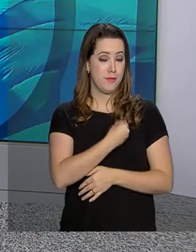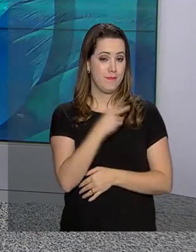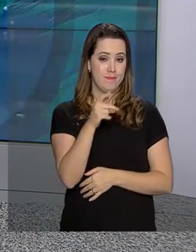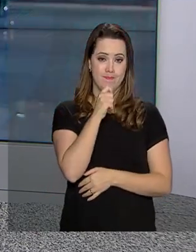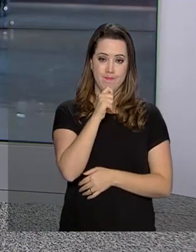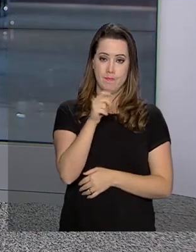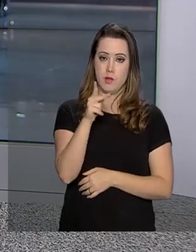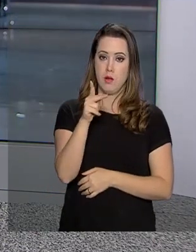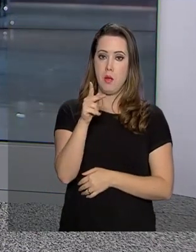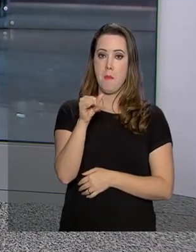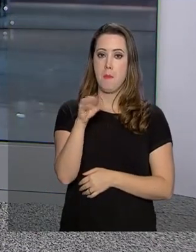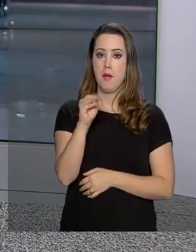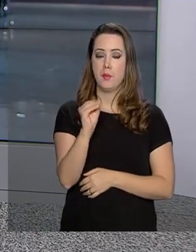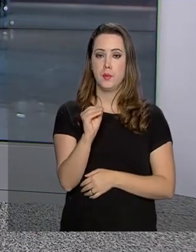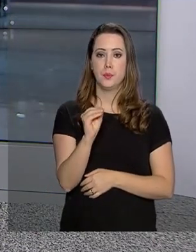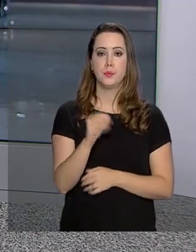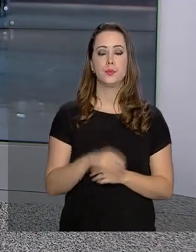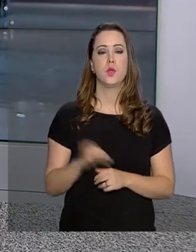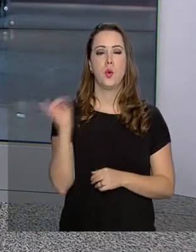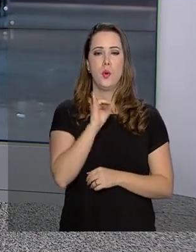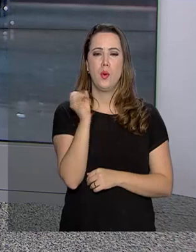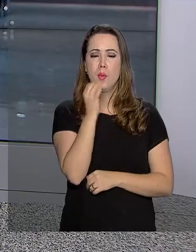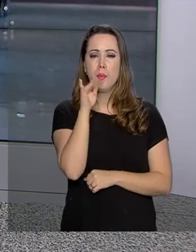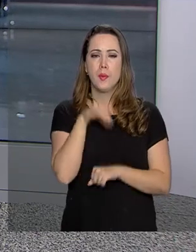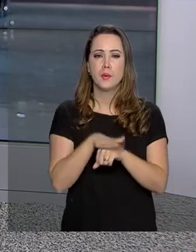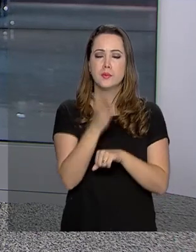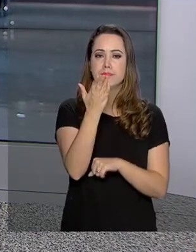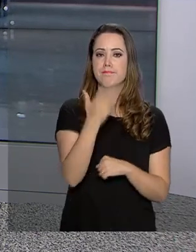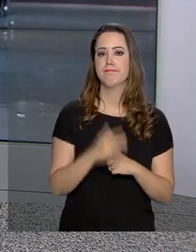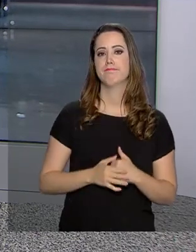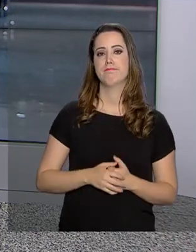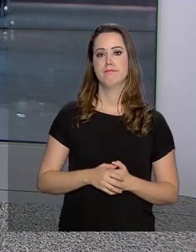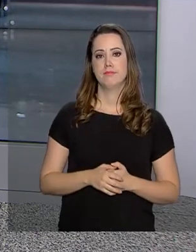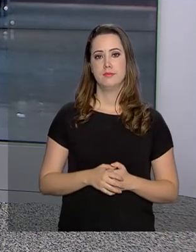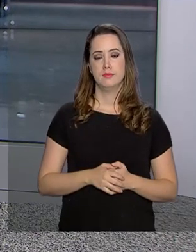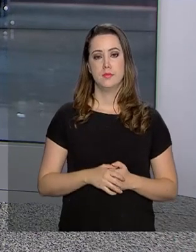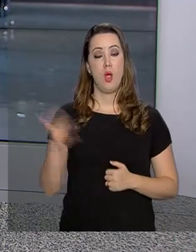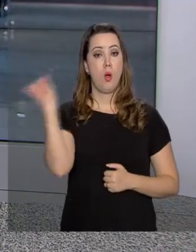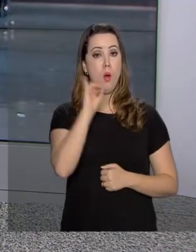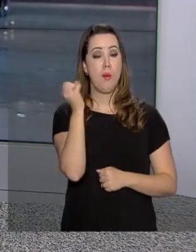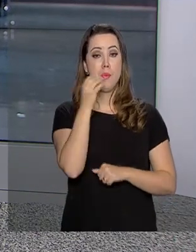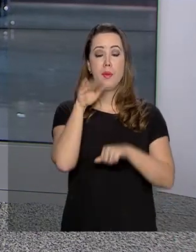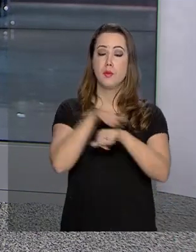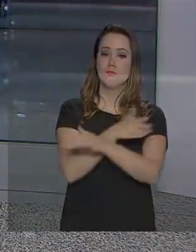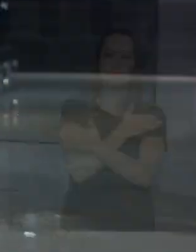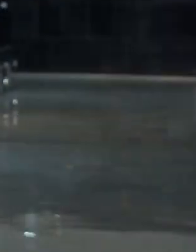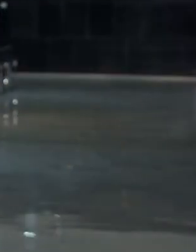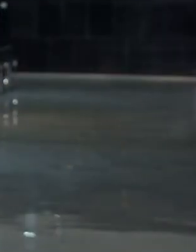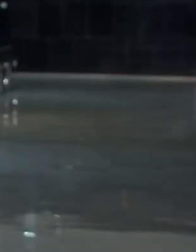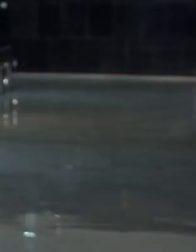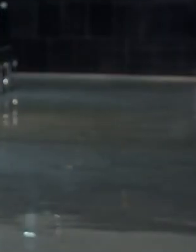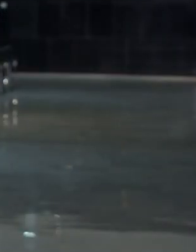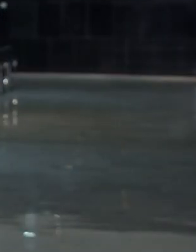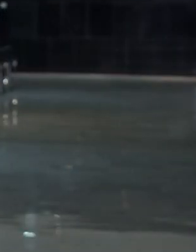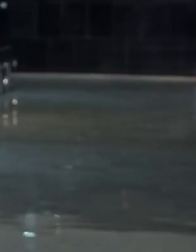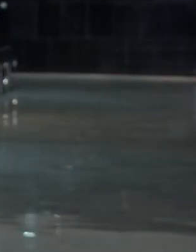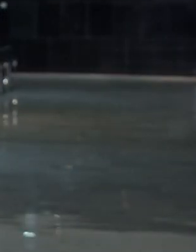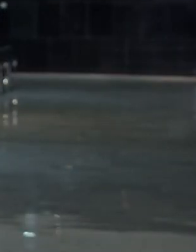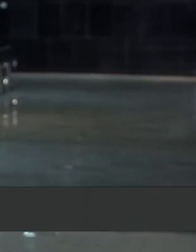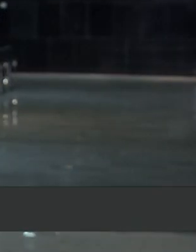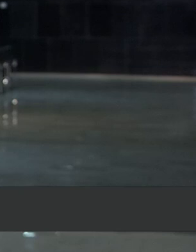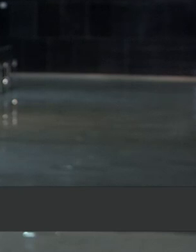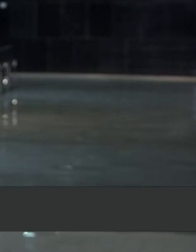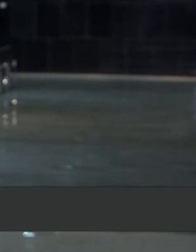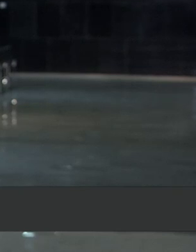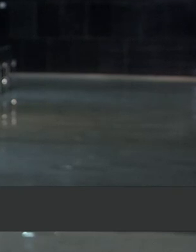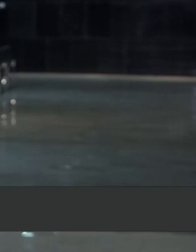o repórter Pablo M Olá Pablo boa noite Boa noite a todos que acompanha NBR a TV do governo